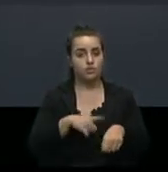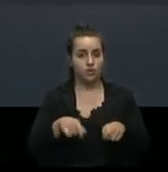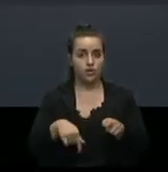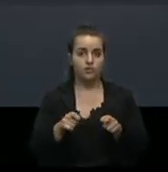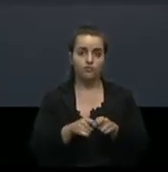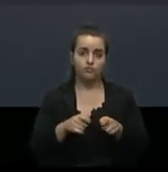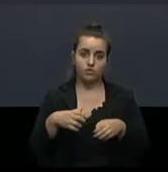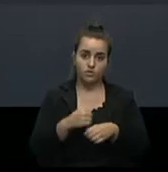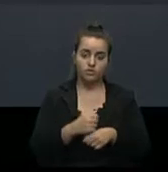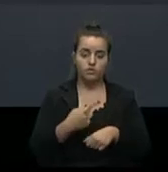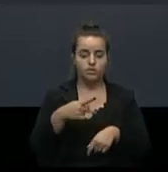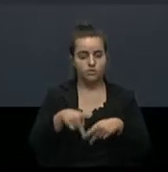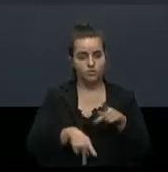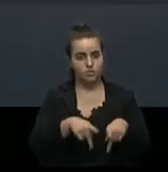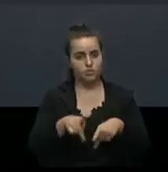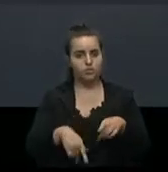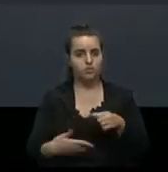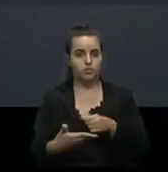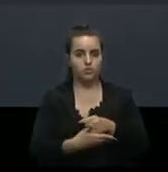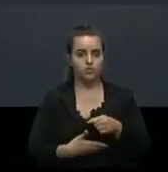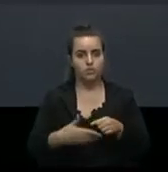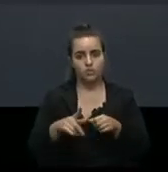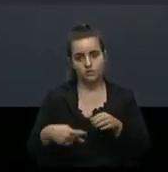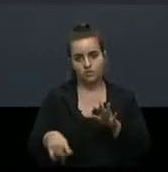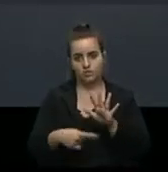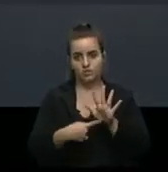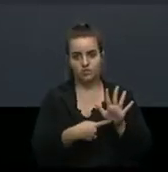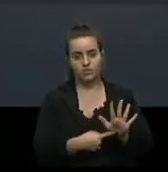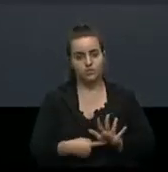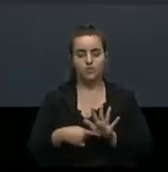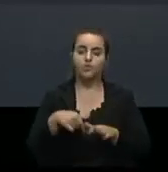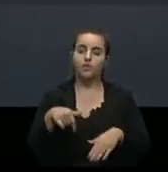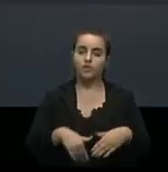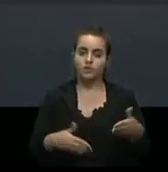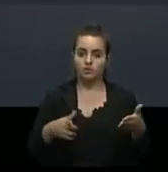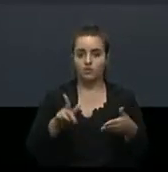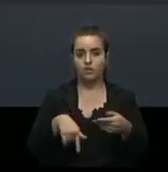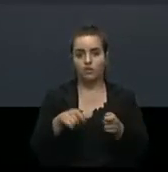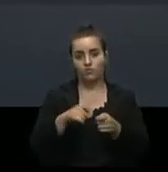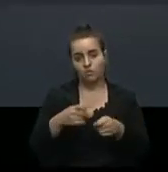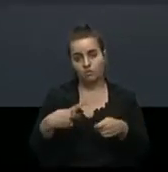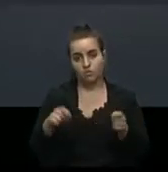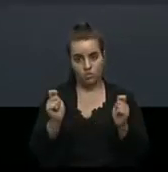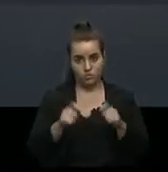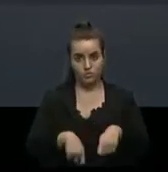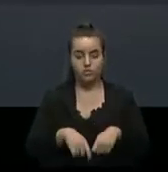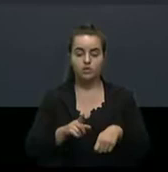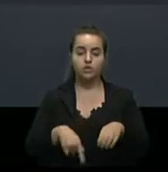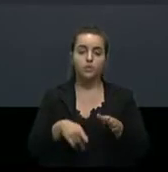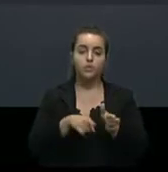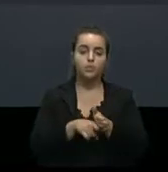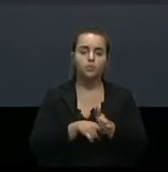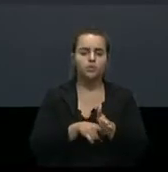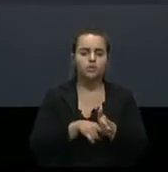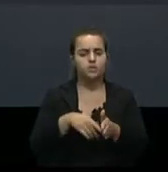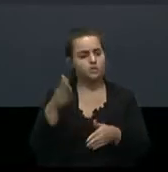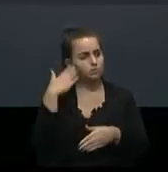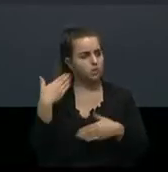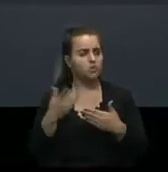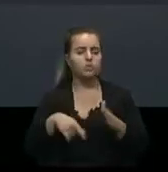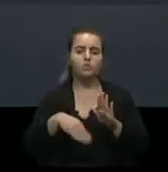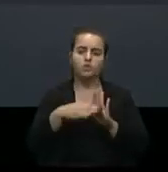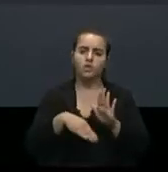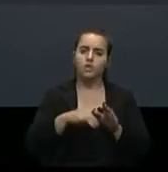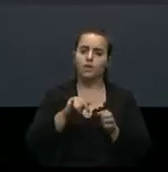realizadas contagens da população com base em amostras. Nesse caso, são feitas hipóteses. Procure saber os procedimentos